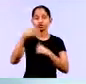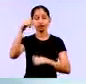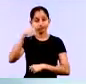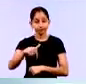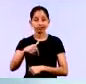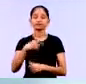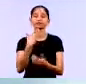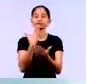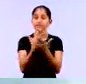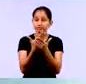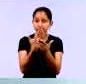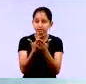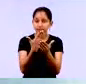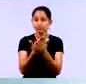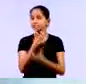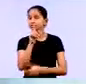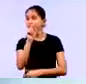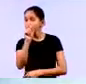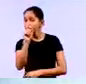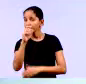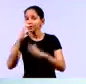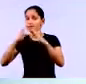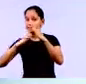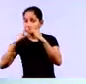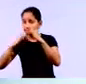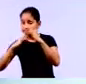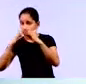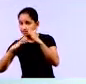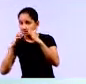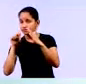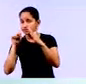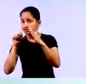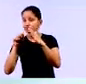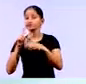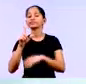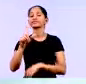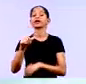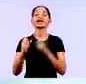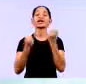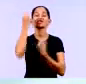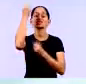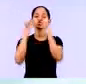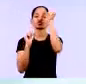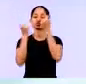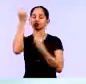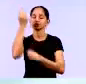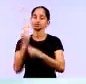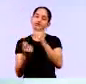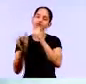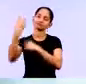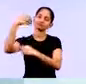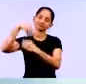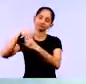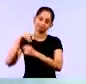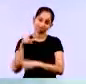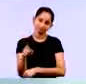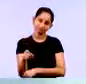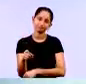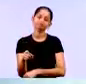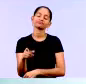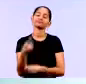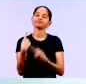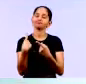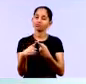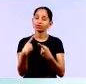caso para uma empresa, o orçamento é para uma empresa industrial, ok? Por quê? Porque ele é